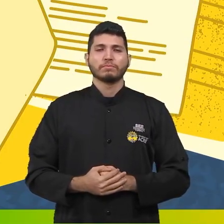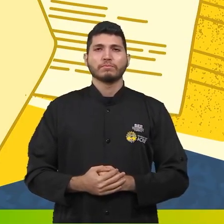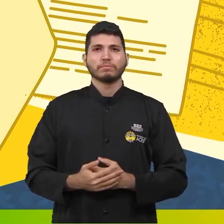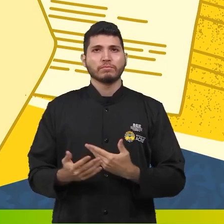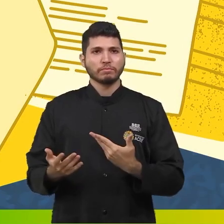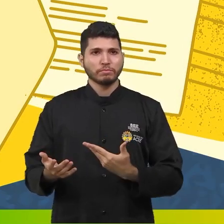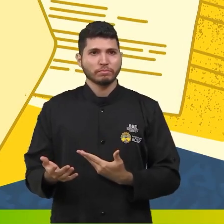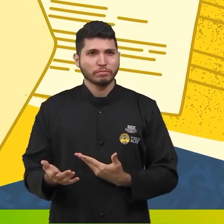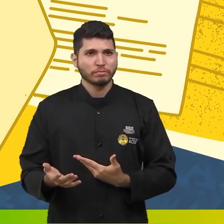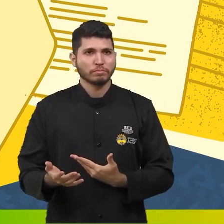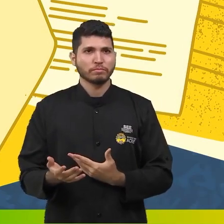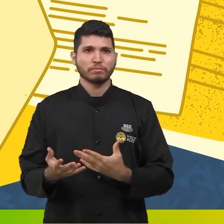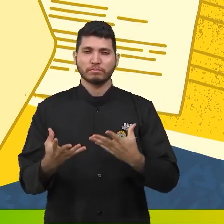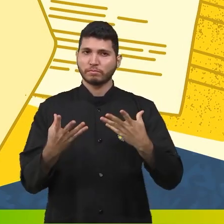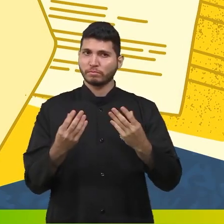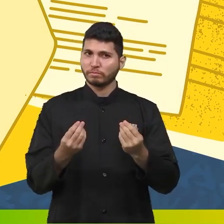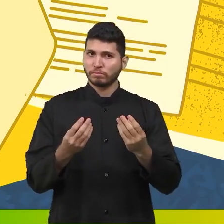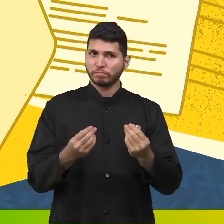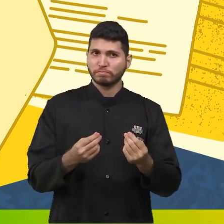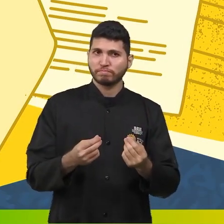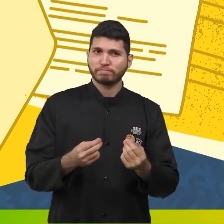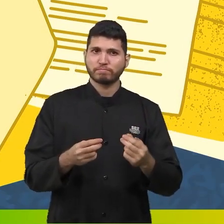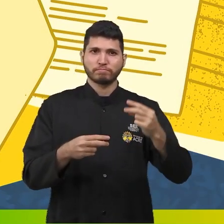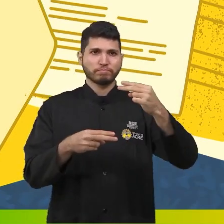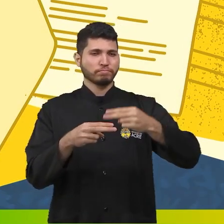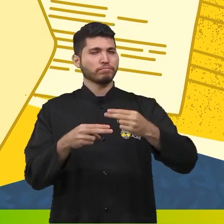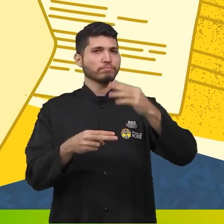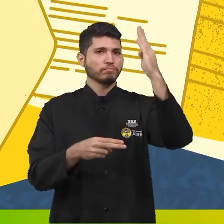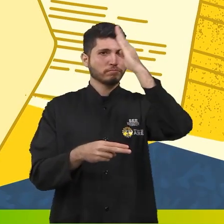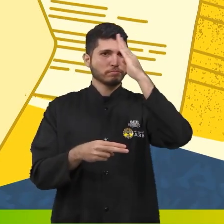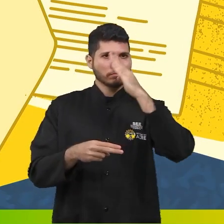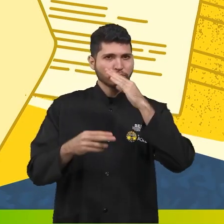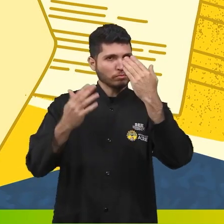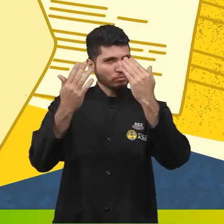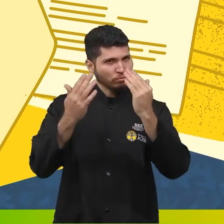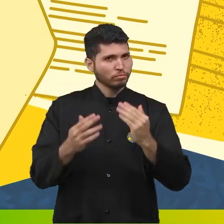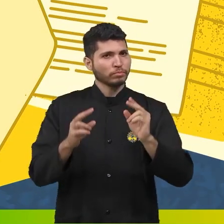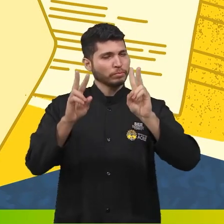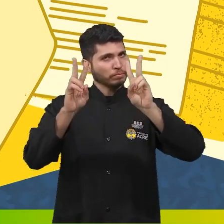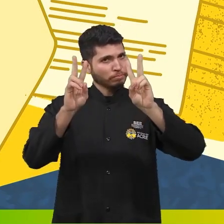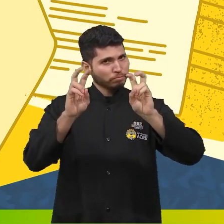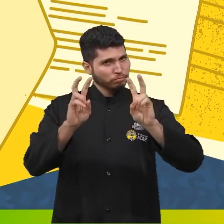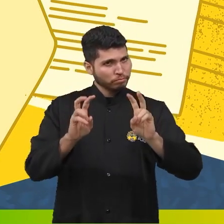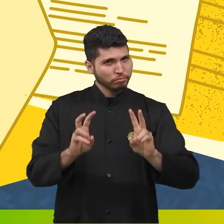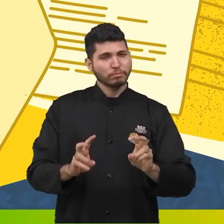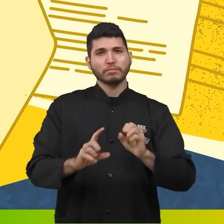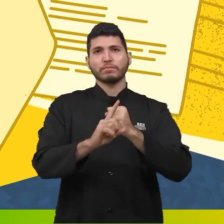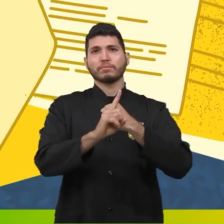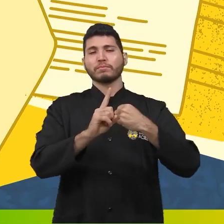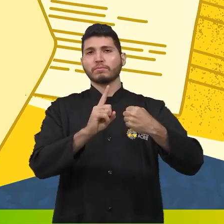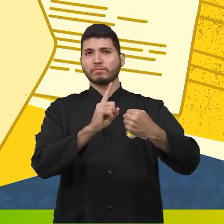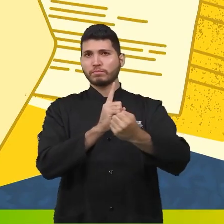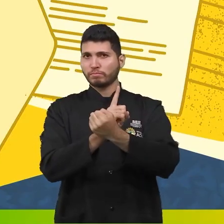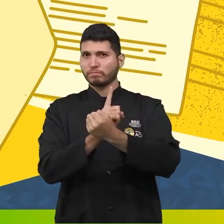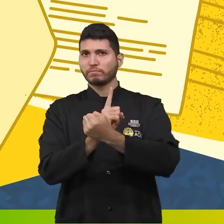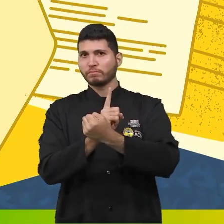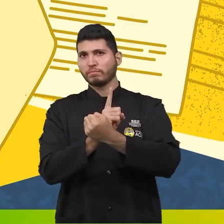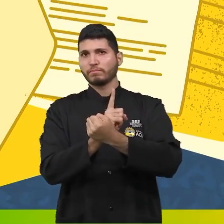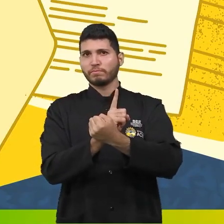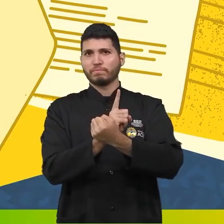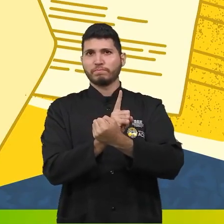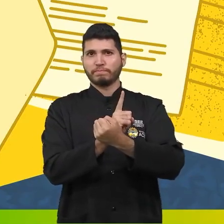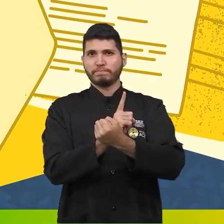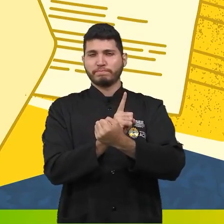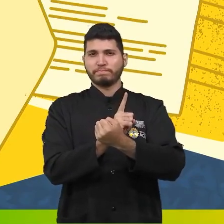Muitas novelas brasileiras abordam temas sociais, como a gente viu, que não é só entretenimento, ela também traz uma